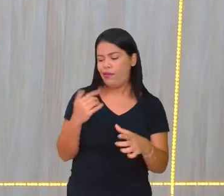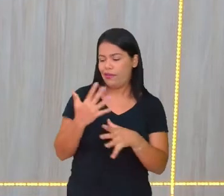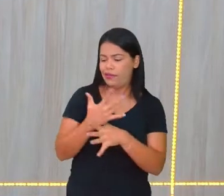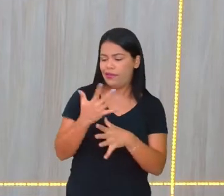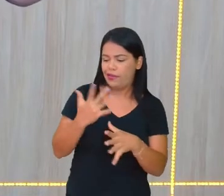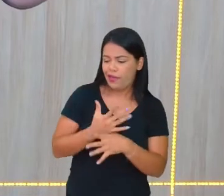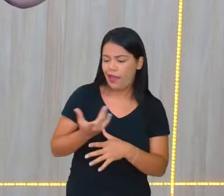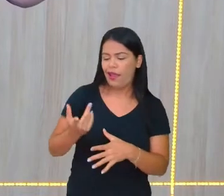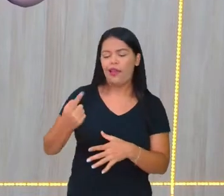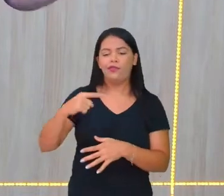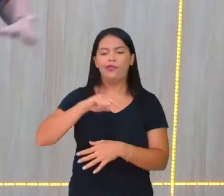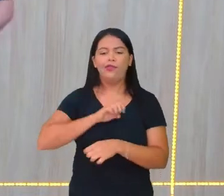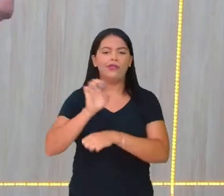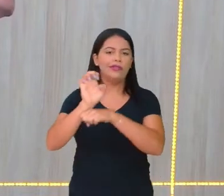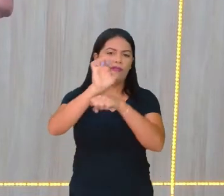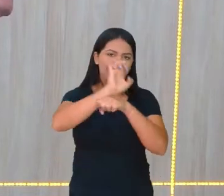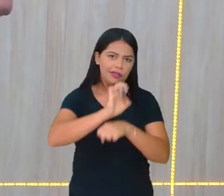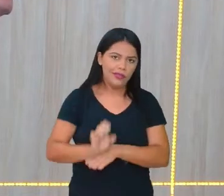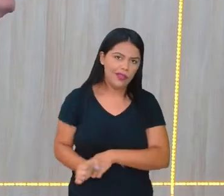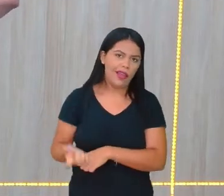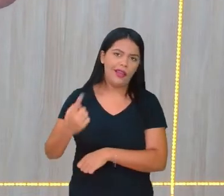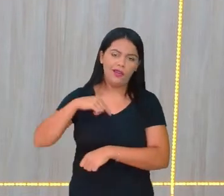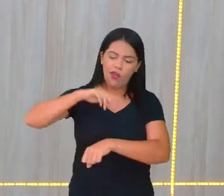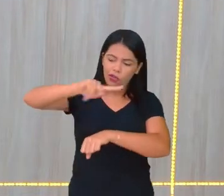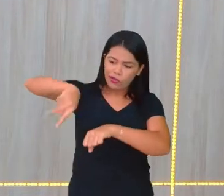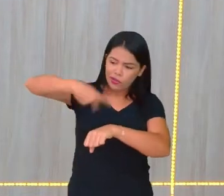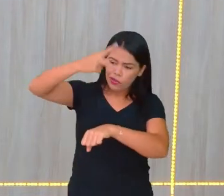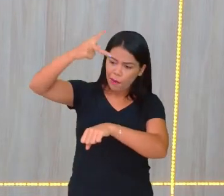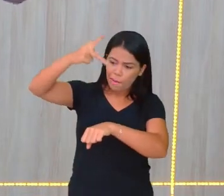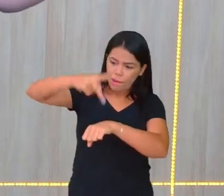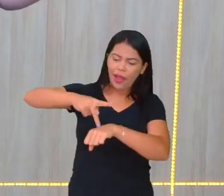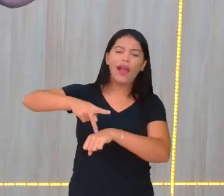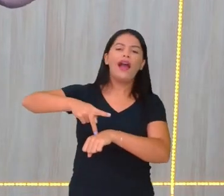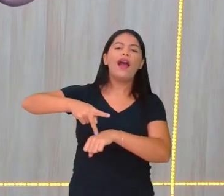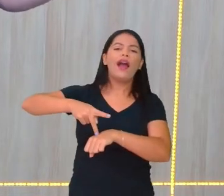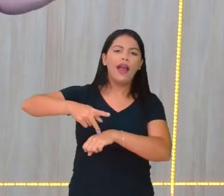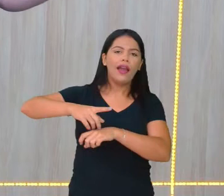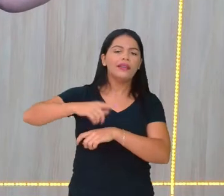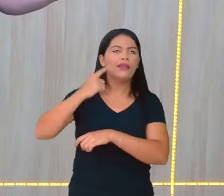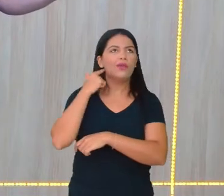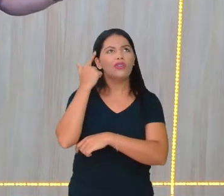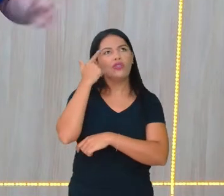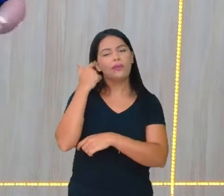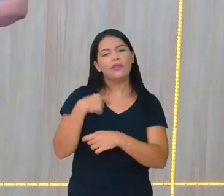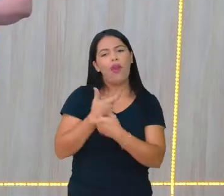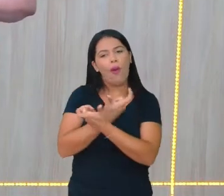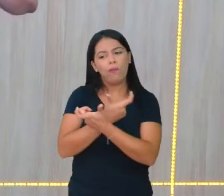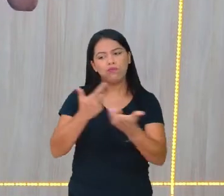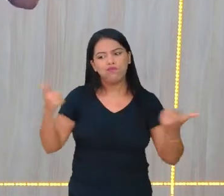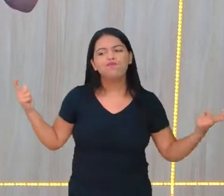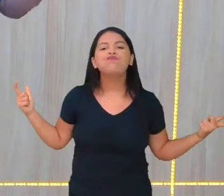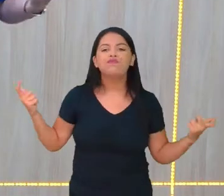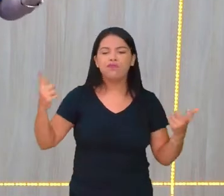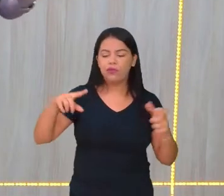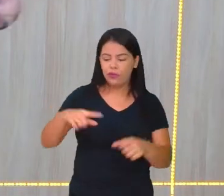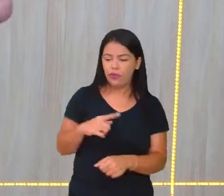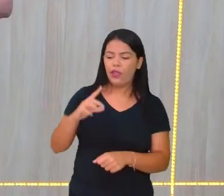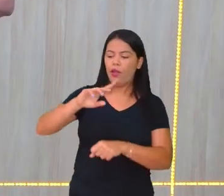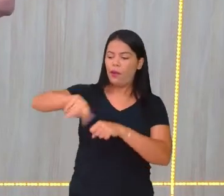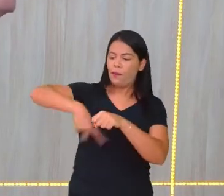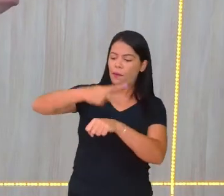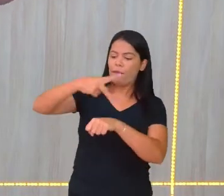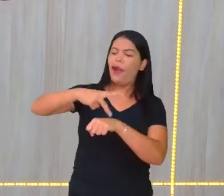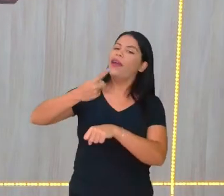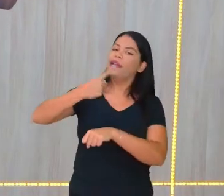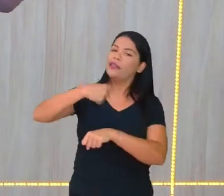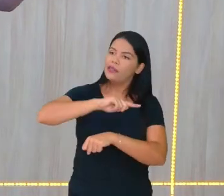nosso país, pensando aí, não é? Nesse hiperônimo, em algo bem maior, não é? Numa dimensão bem maior,